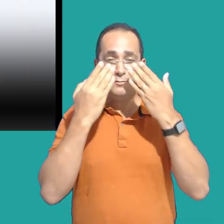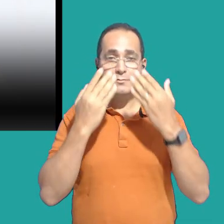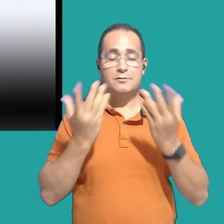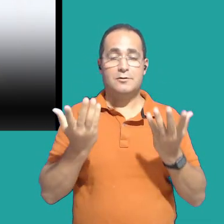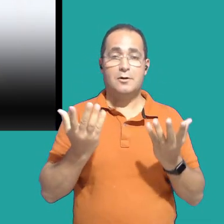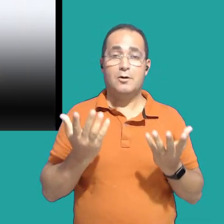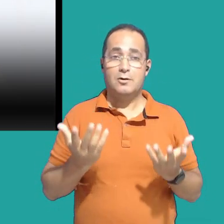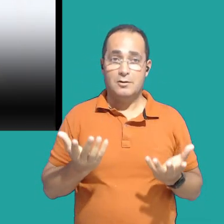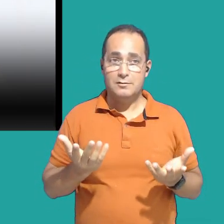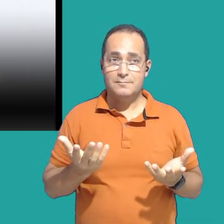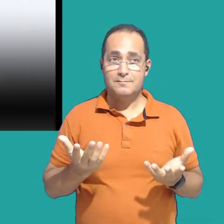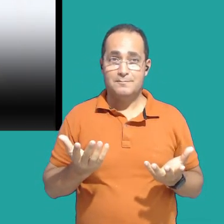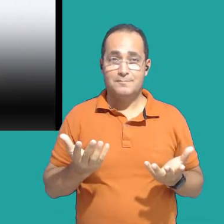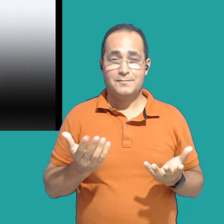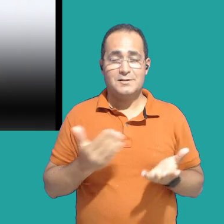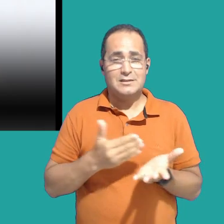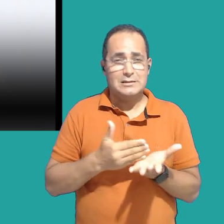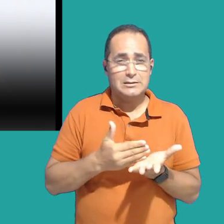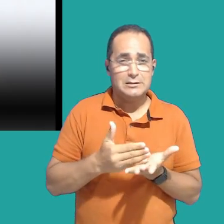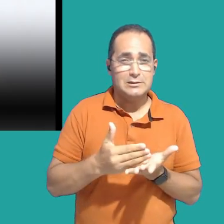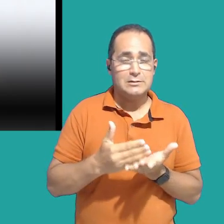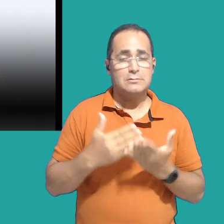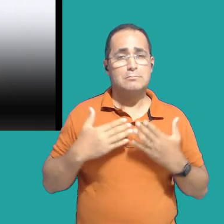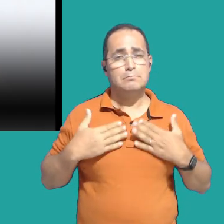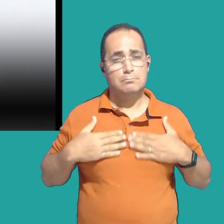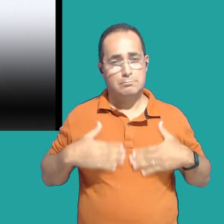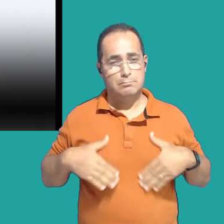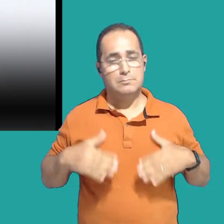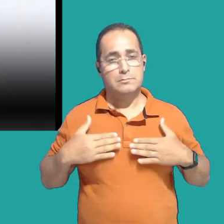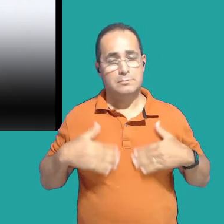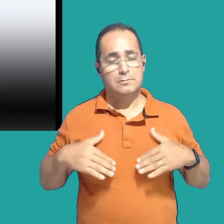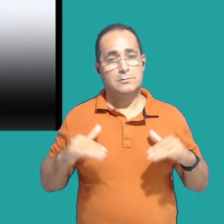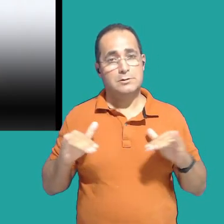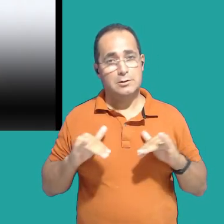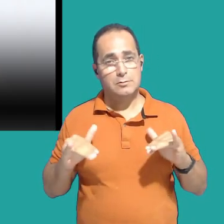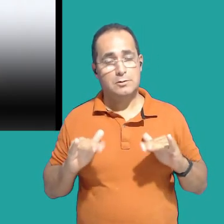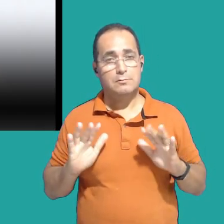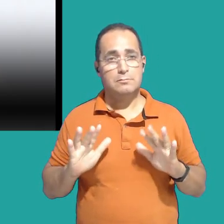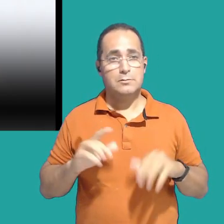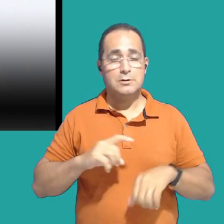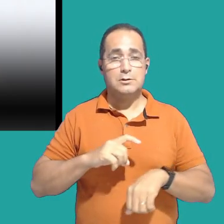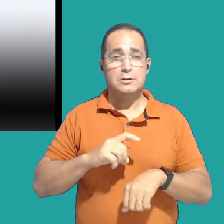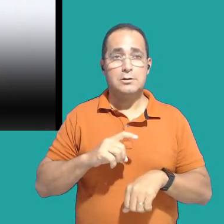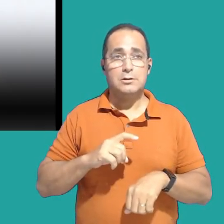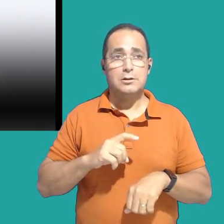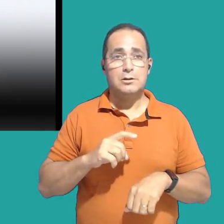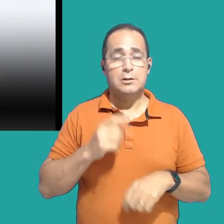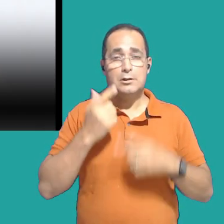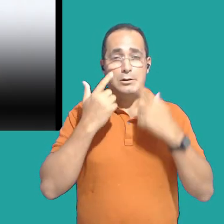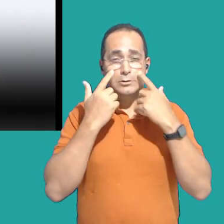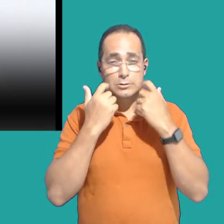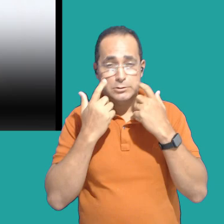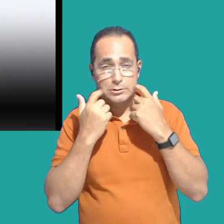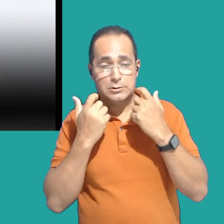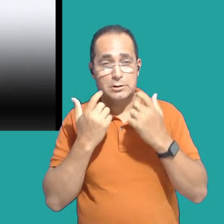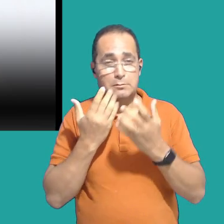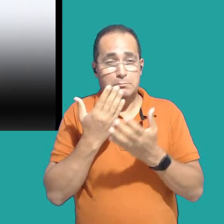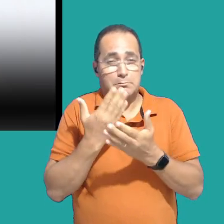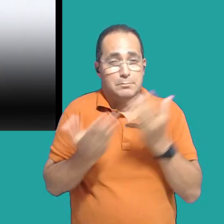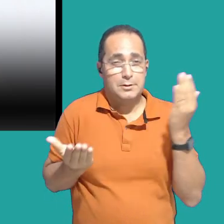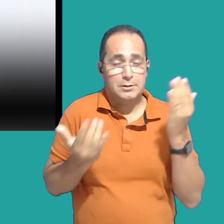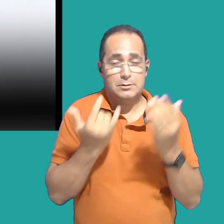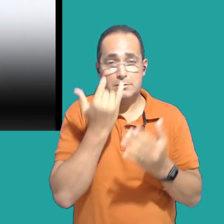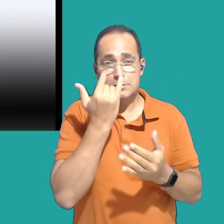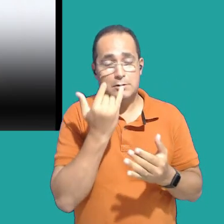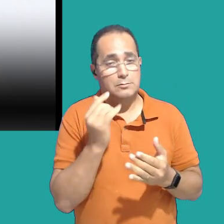Olha, foi um processo bem, a princípio, tranquilo. Em nenhum momento eu chorei